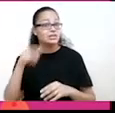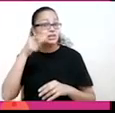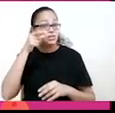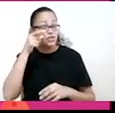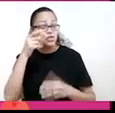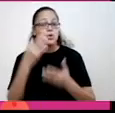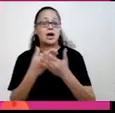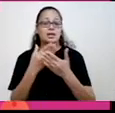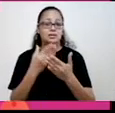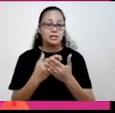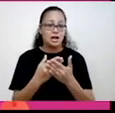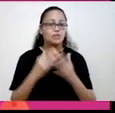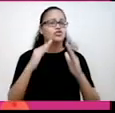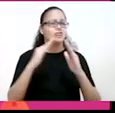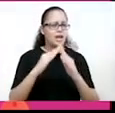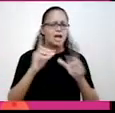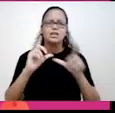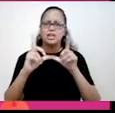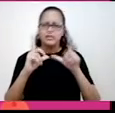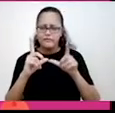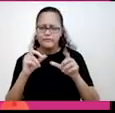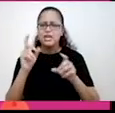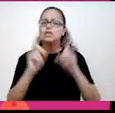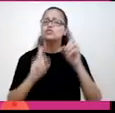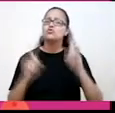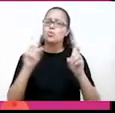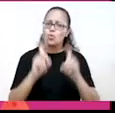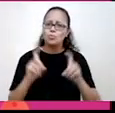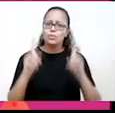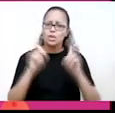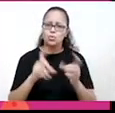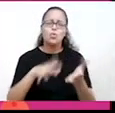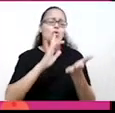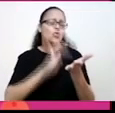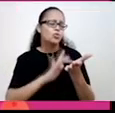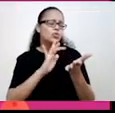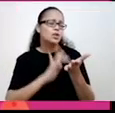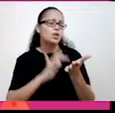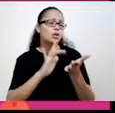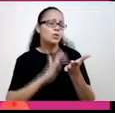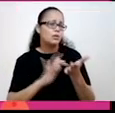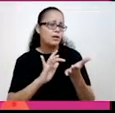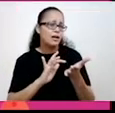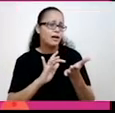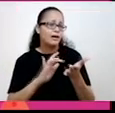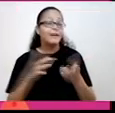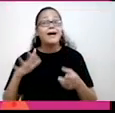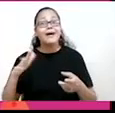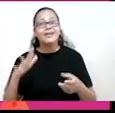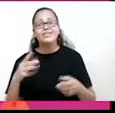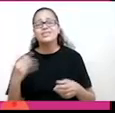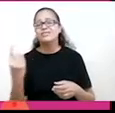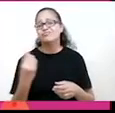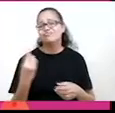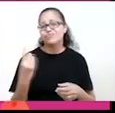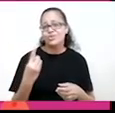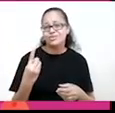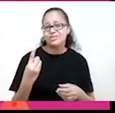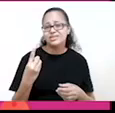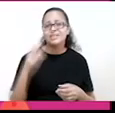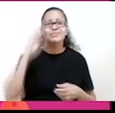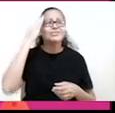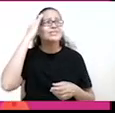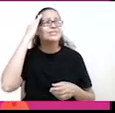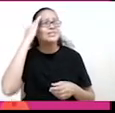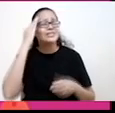partir de casa, de uma TV, de um computador, de um smartphone, muitas vezes sozinhos tendo que compreender